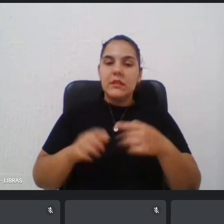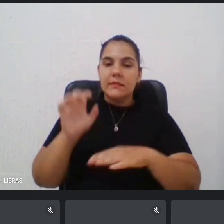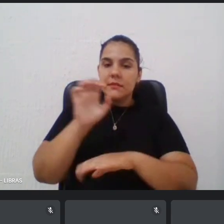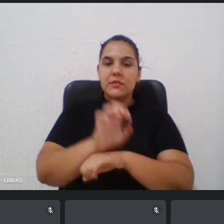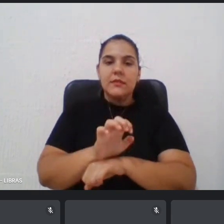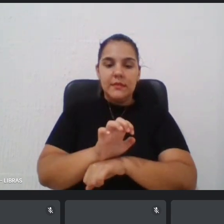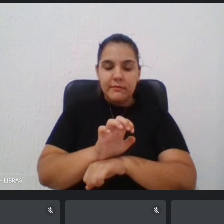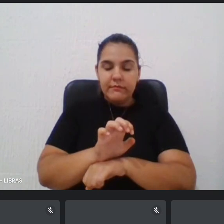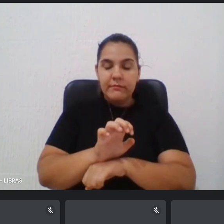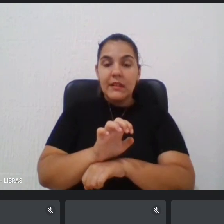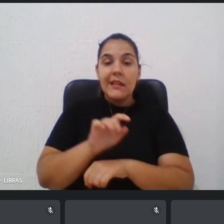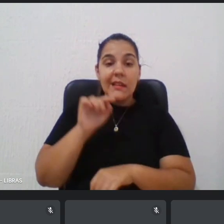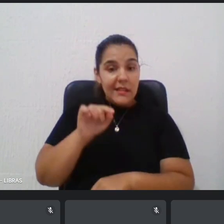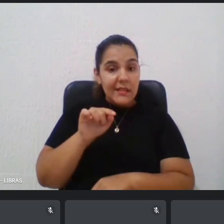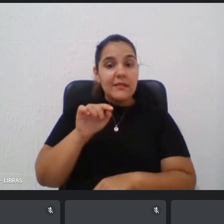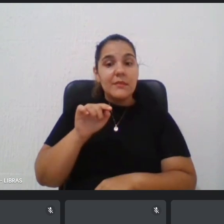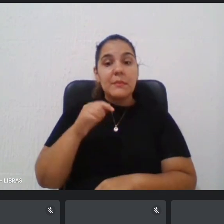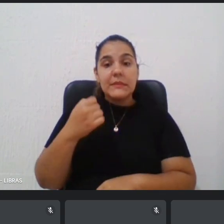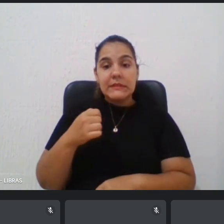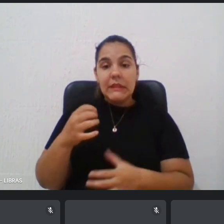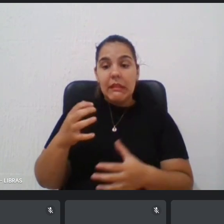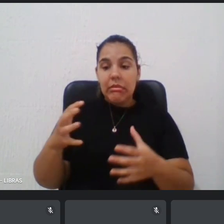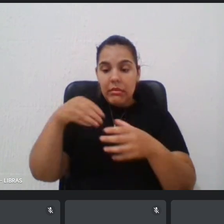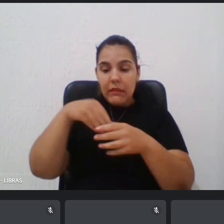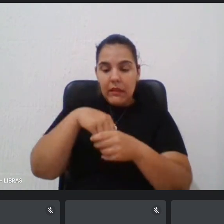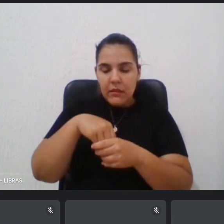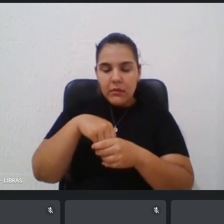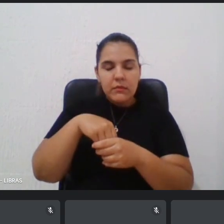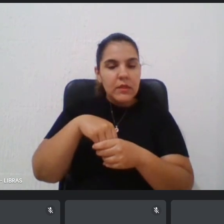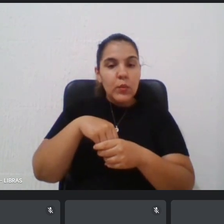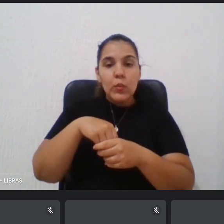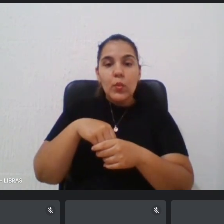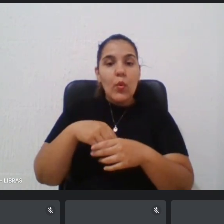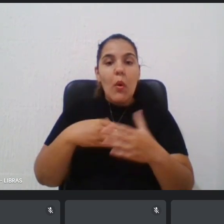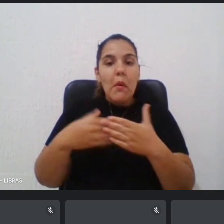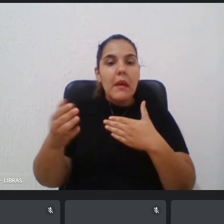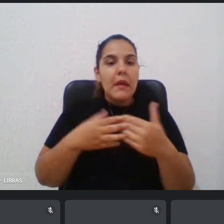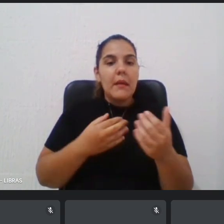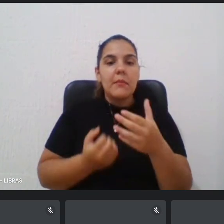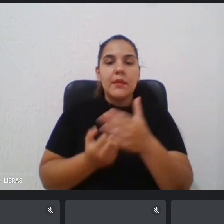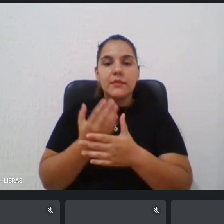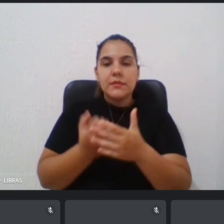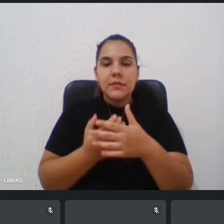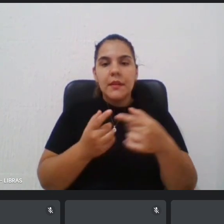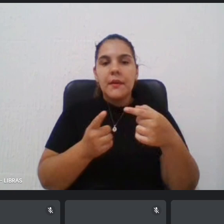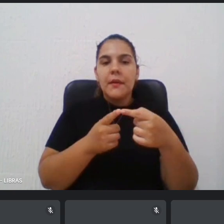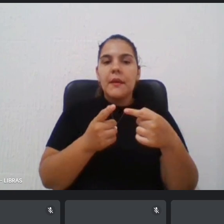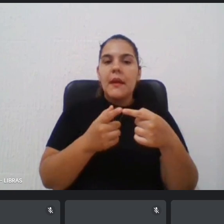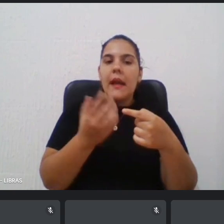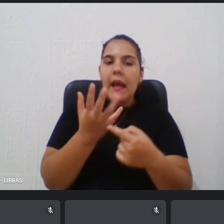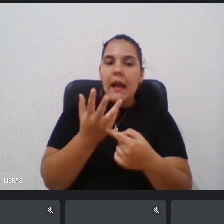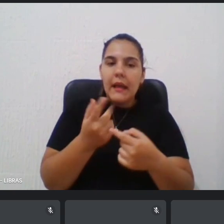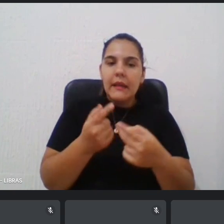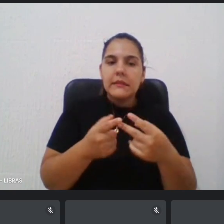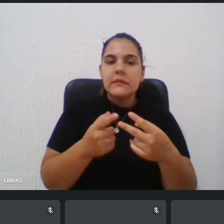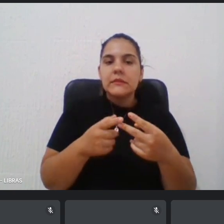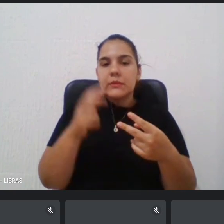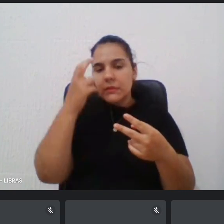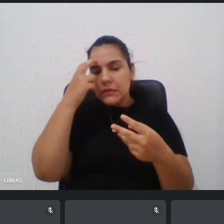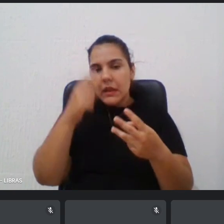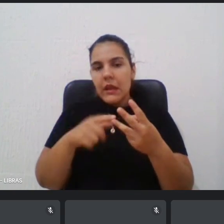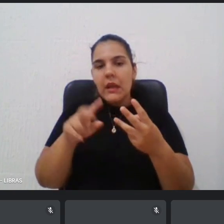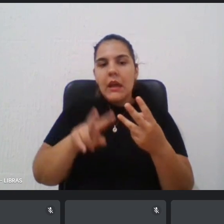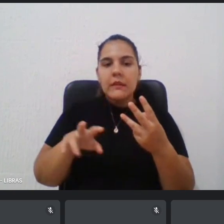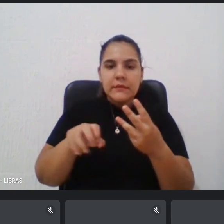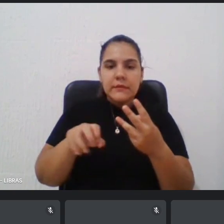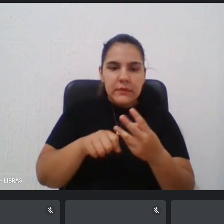musical, cultural, audiovisual, livro, poesia, cordel, todas elas têm que estar seguidas. Falando isso,